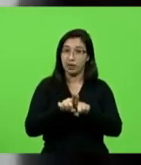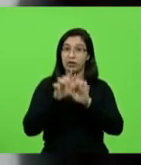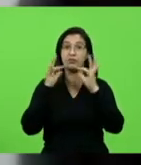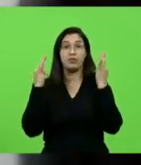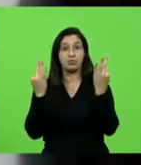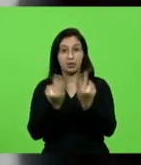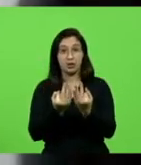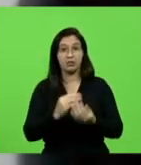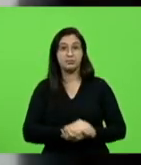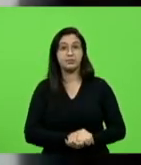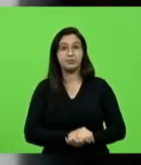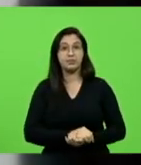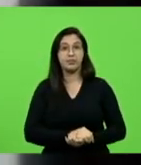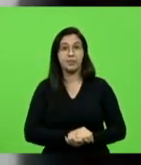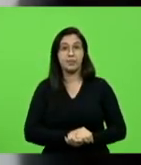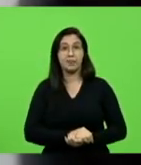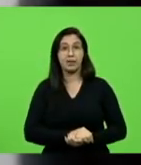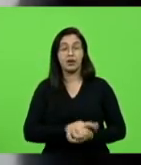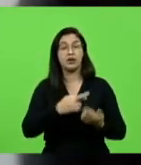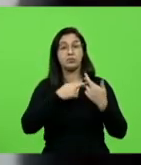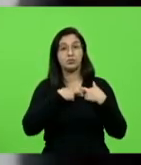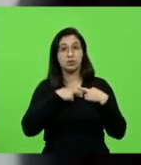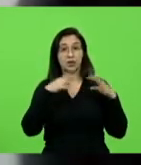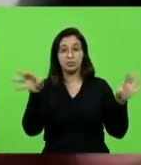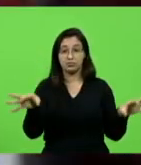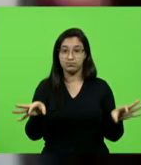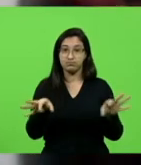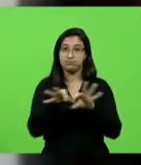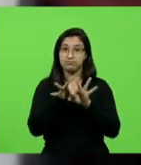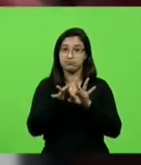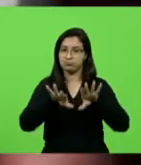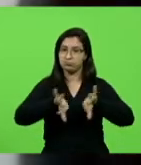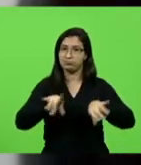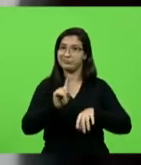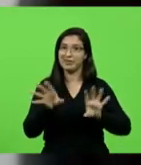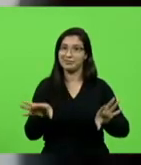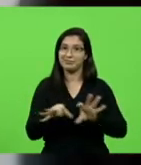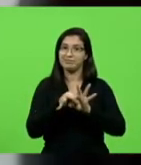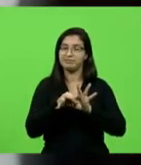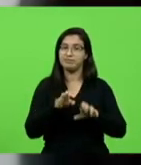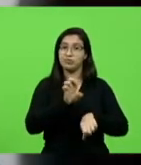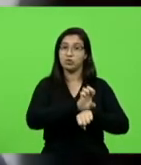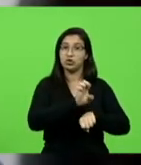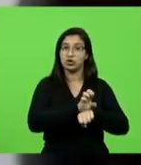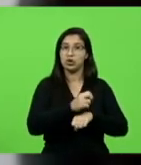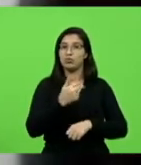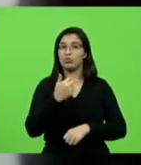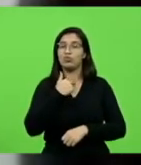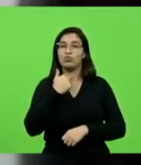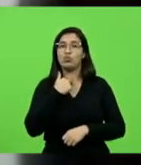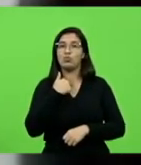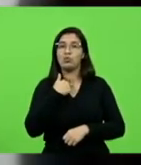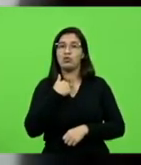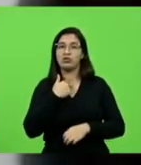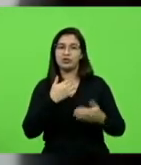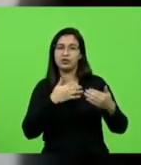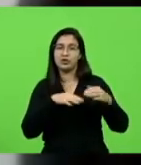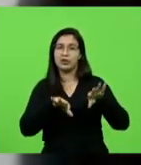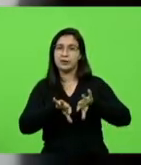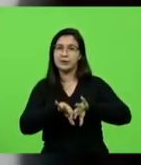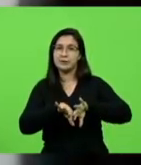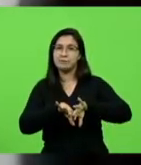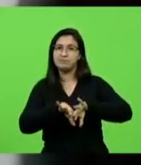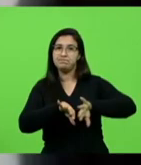É um dever conjunto. O Estado nunca pode ser colocado alheio à